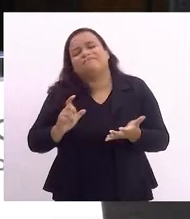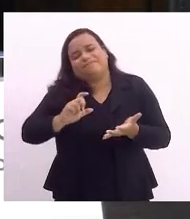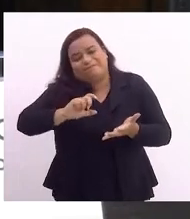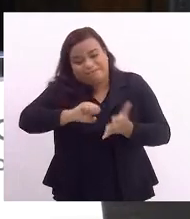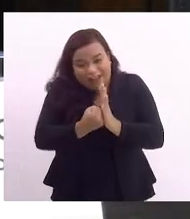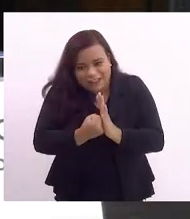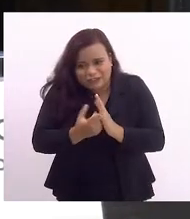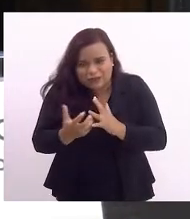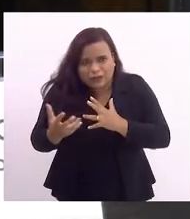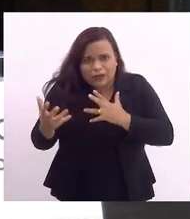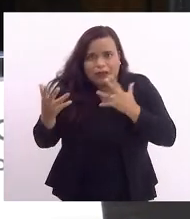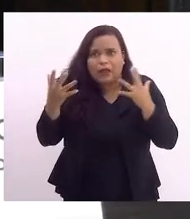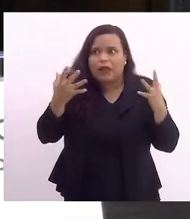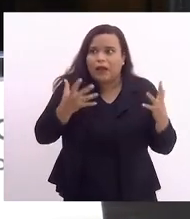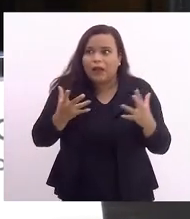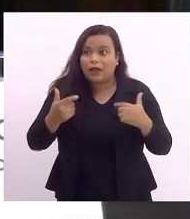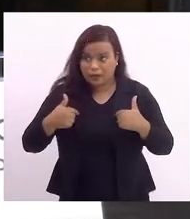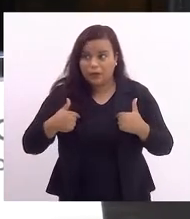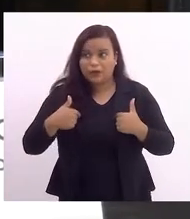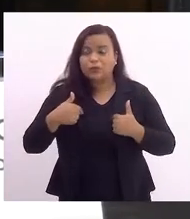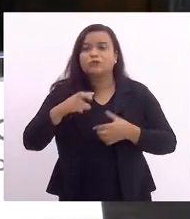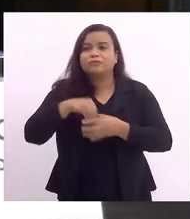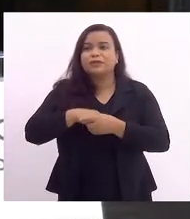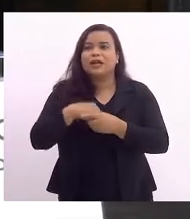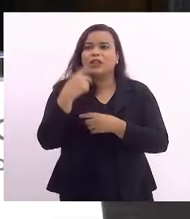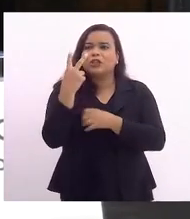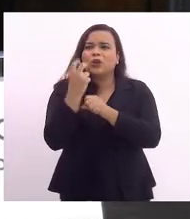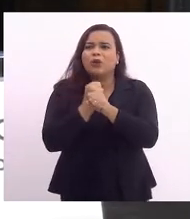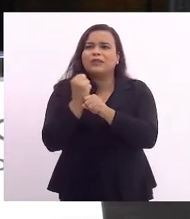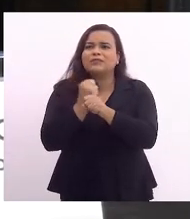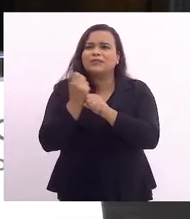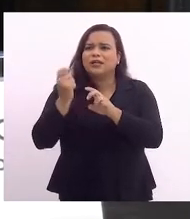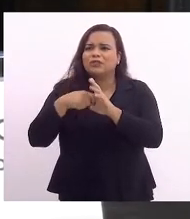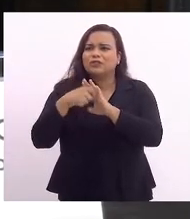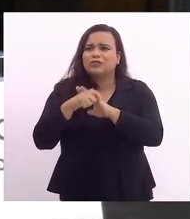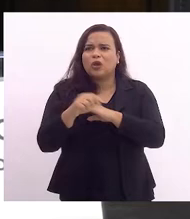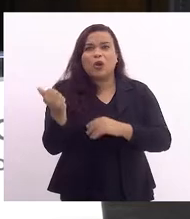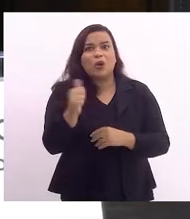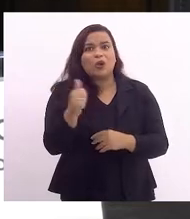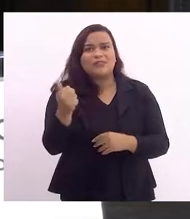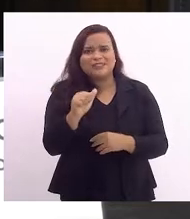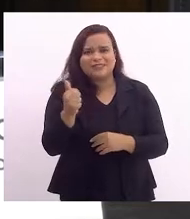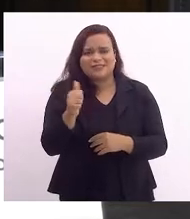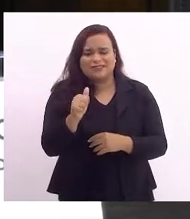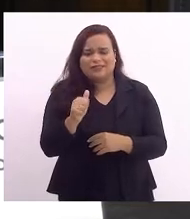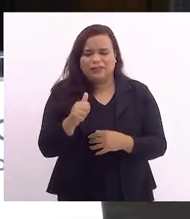Eu passei 2 anos e 11 meses naquele lugar, só que